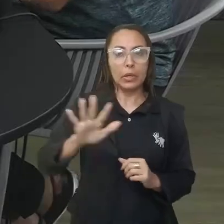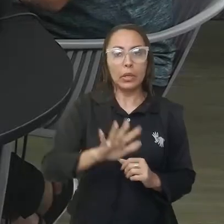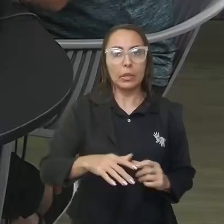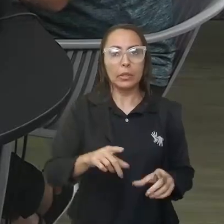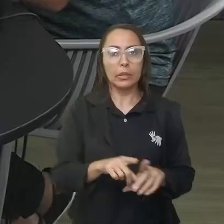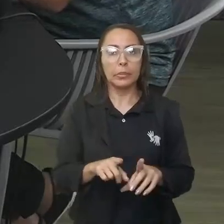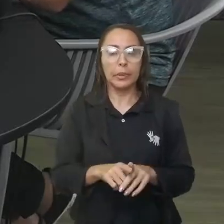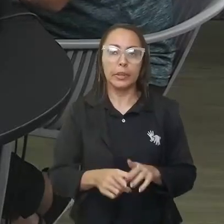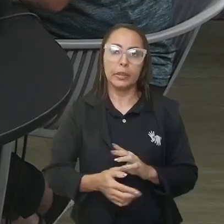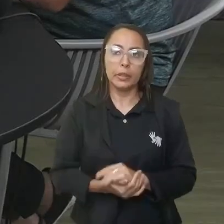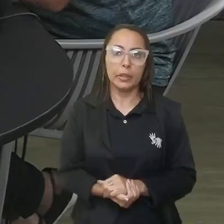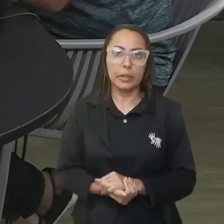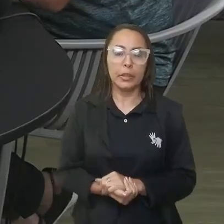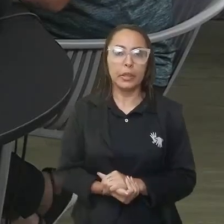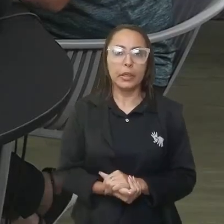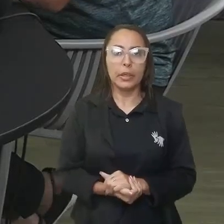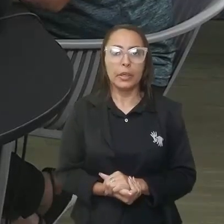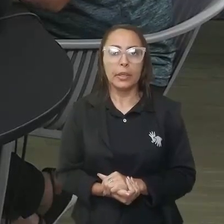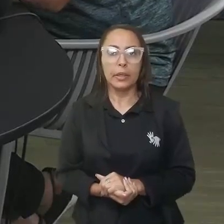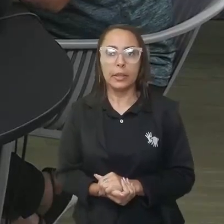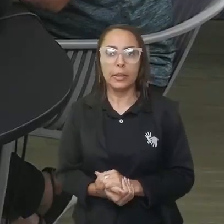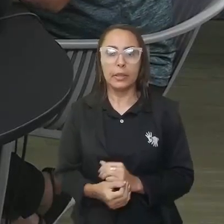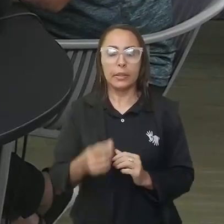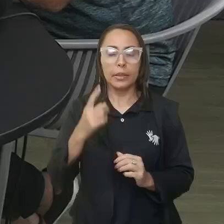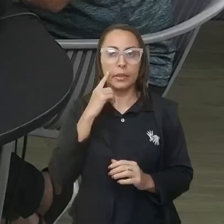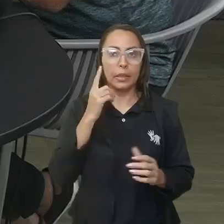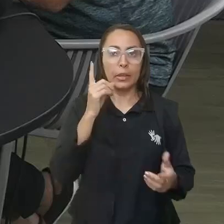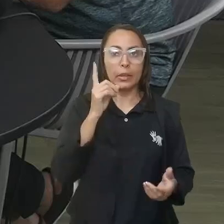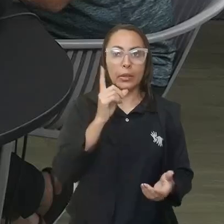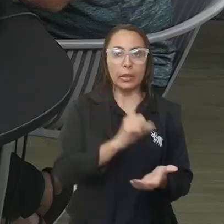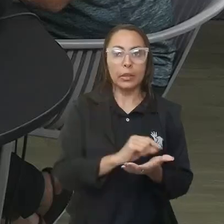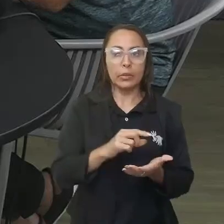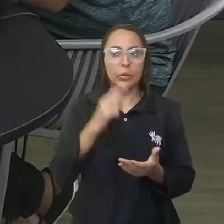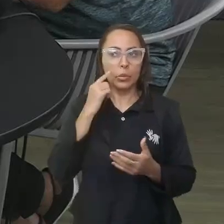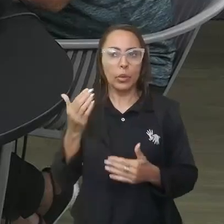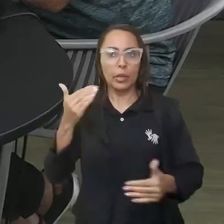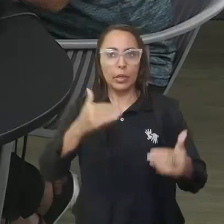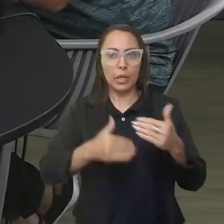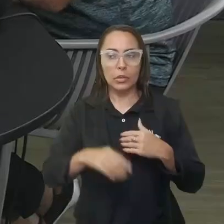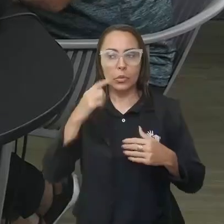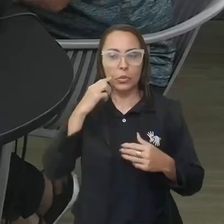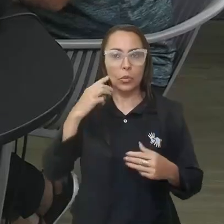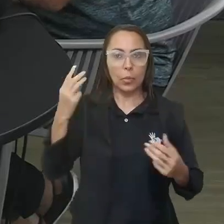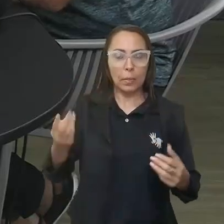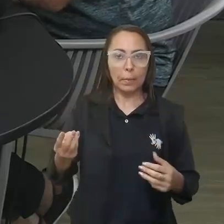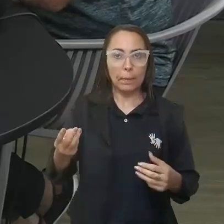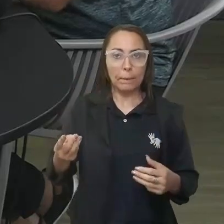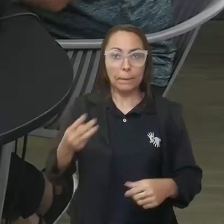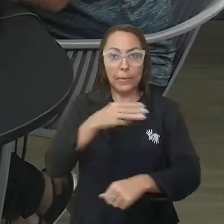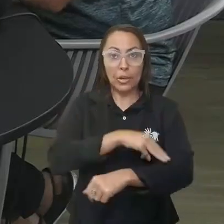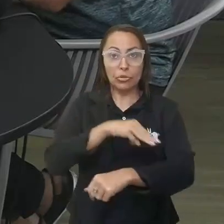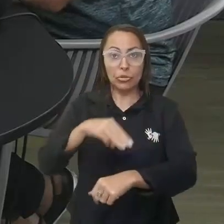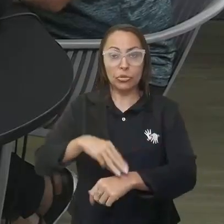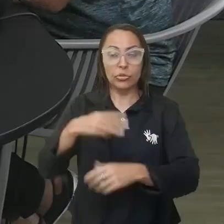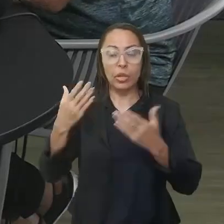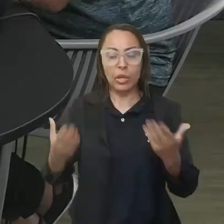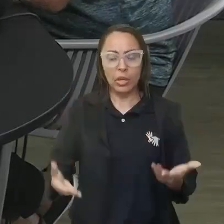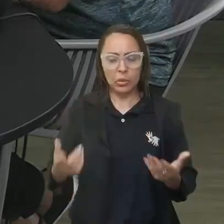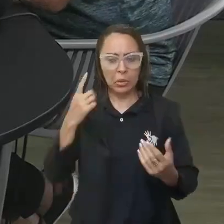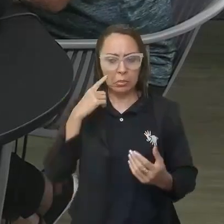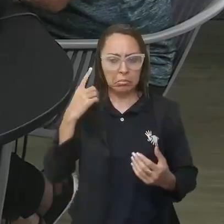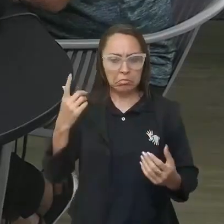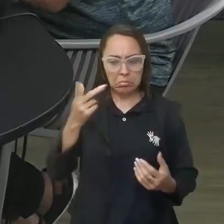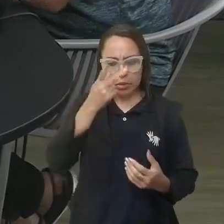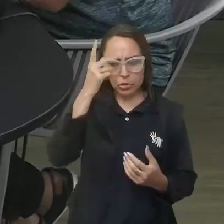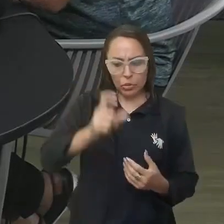e da professora. Então, diz lá, tem um artigo, né? Todo egresso do magistério deve estar apto a discutir a questão da pessoa idosa, a